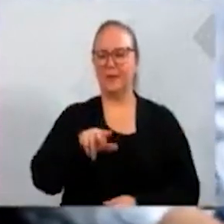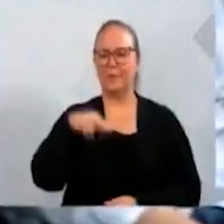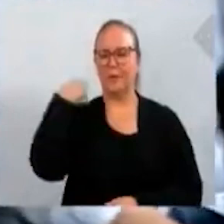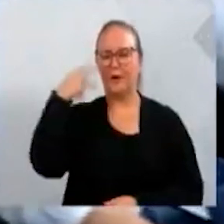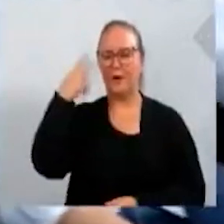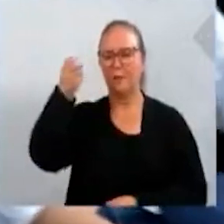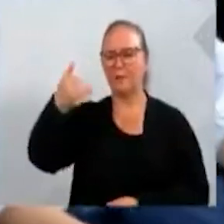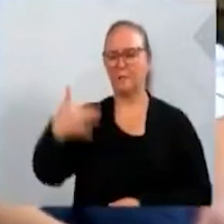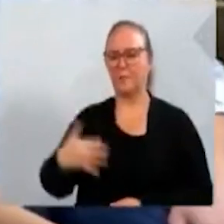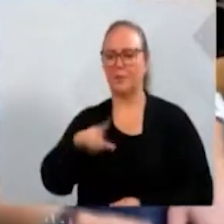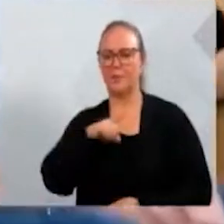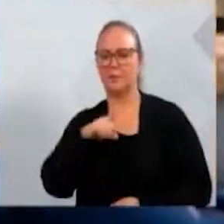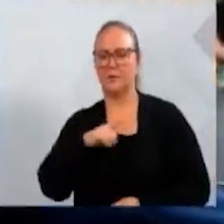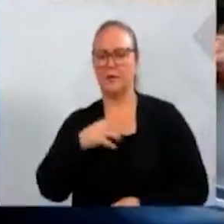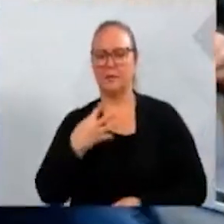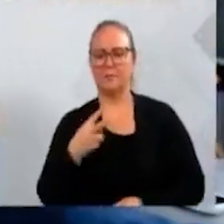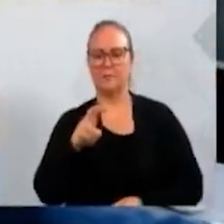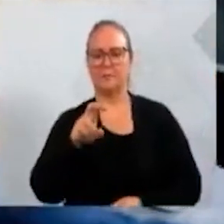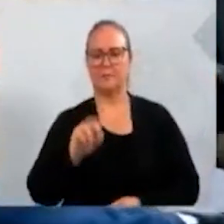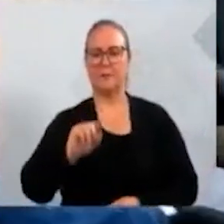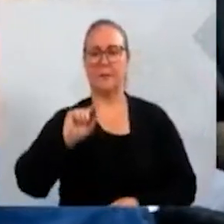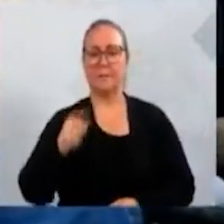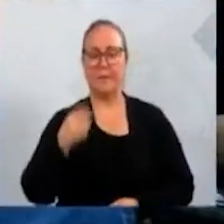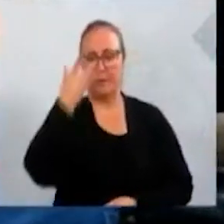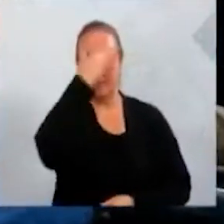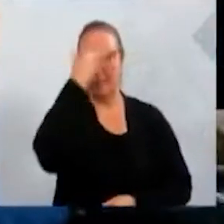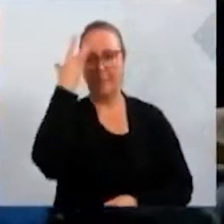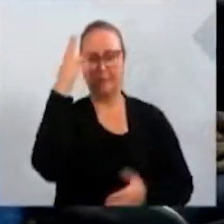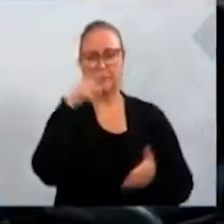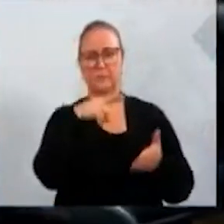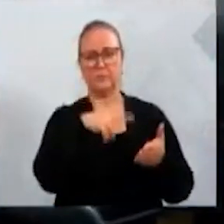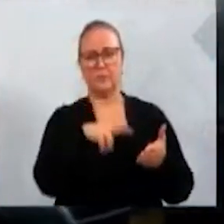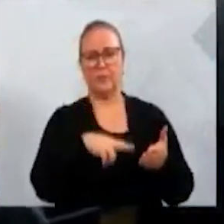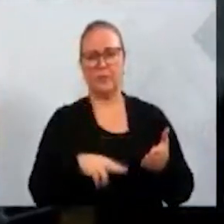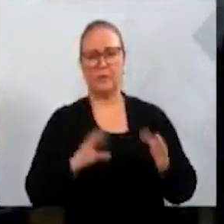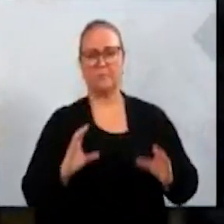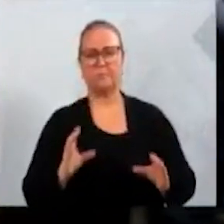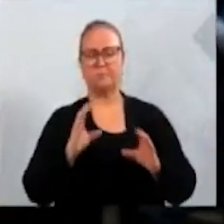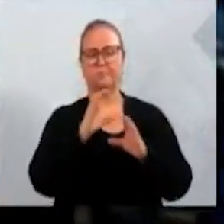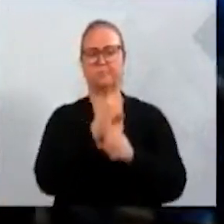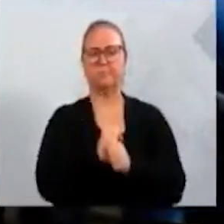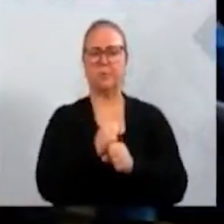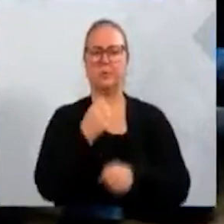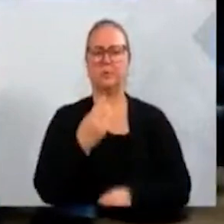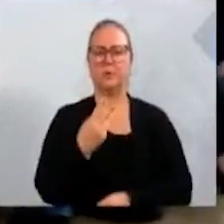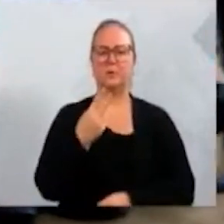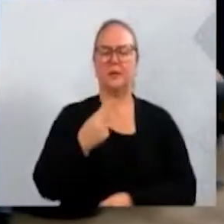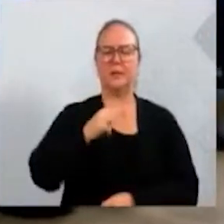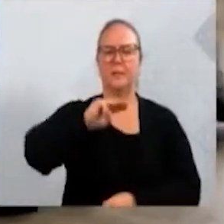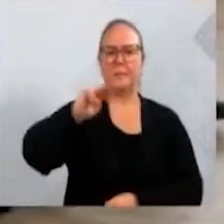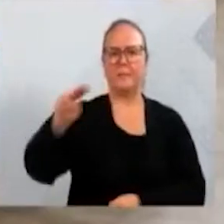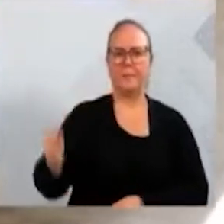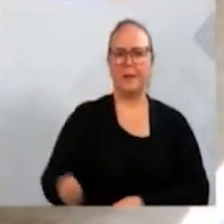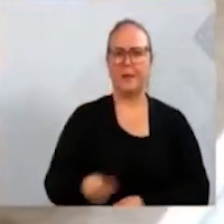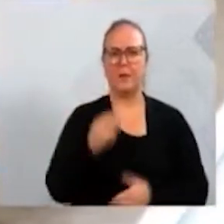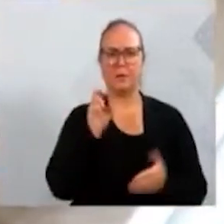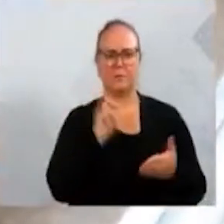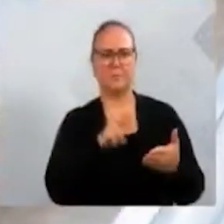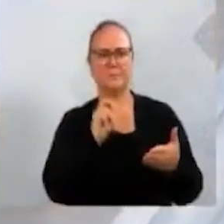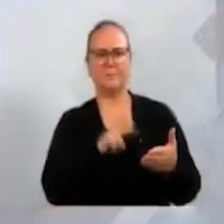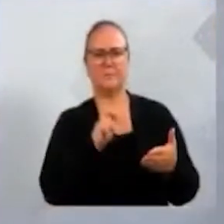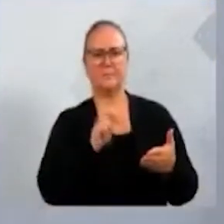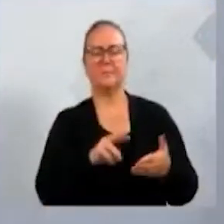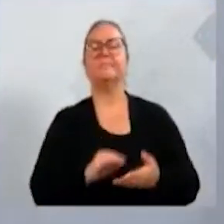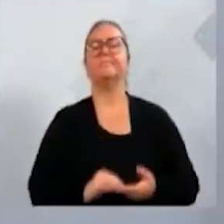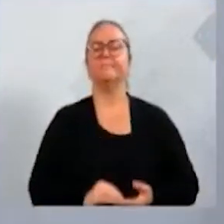450.000 usuários que geram mais de 2,3 milhões de visualizações por mês ranqueando